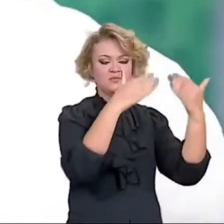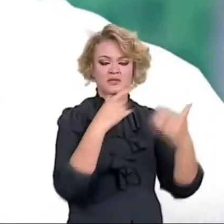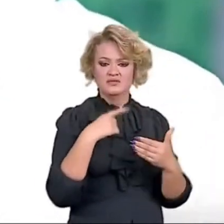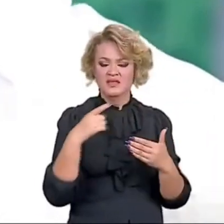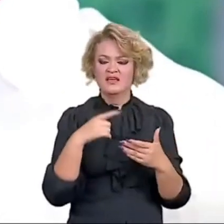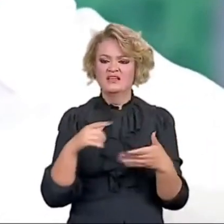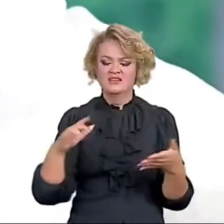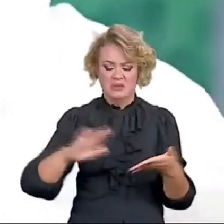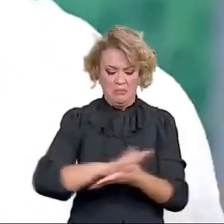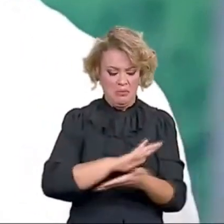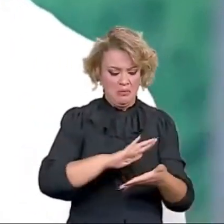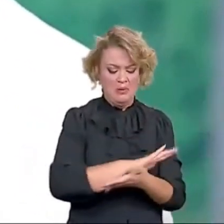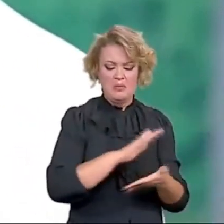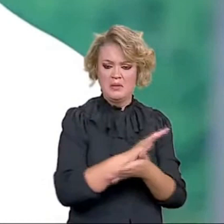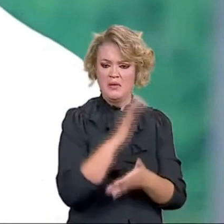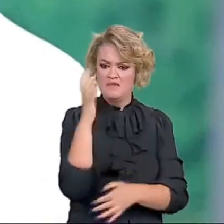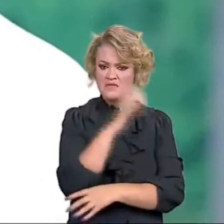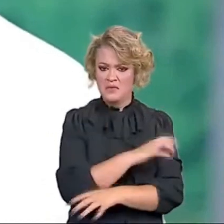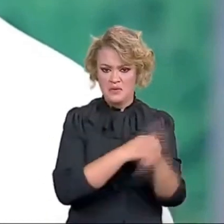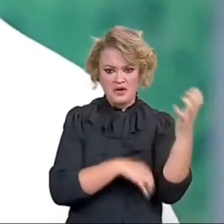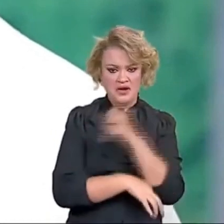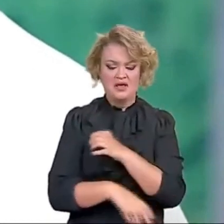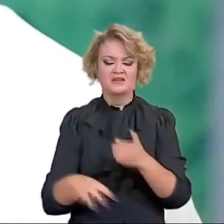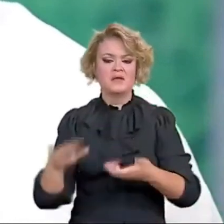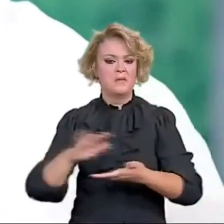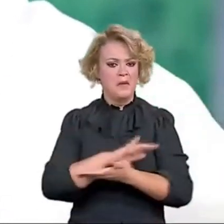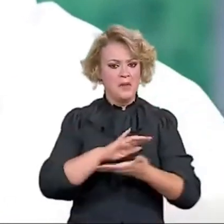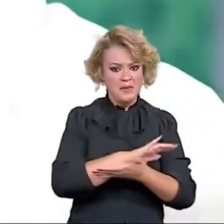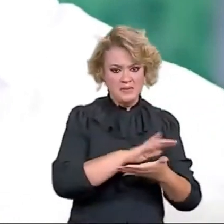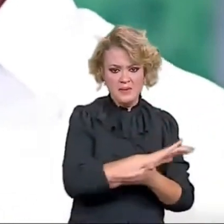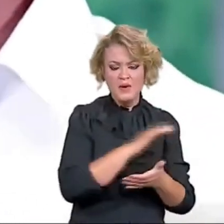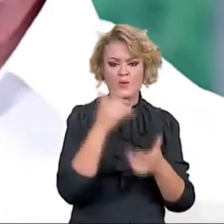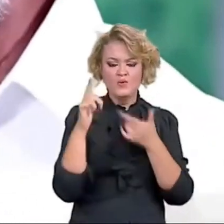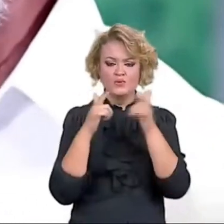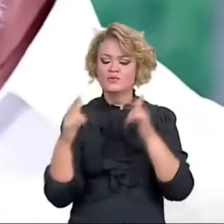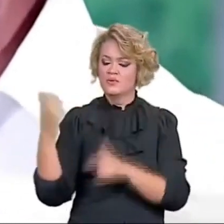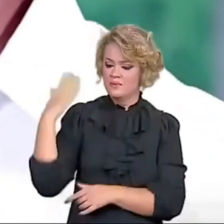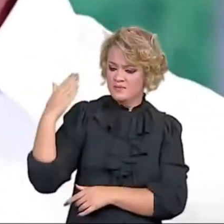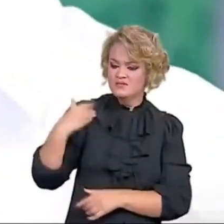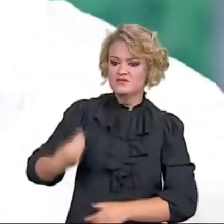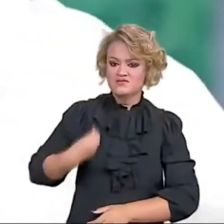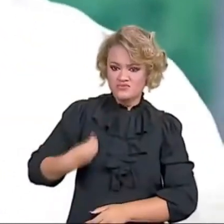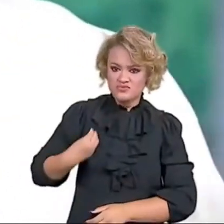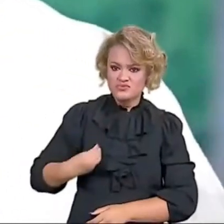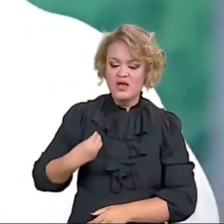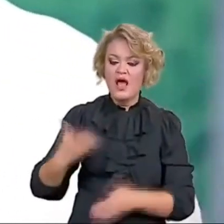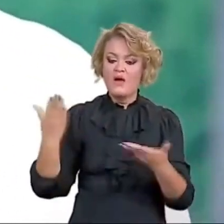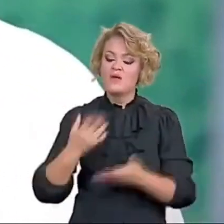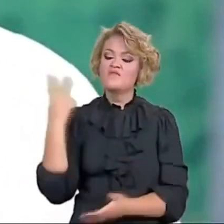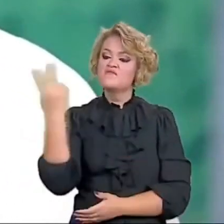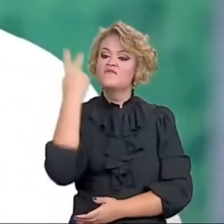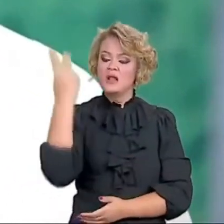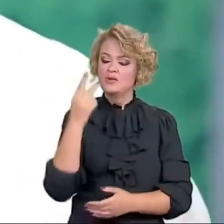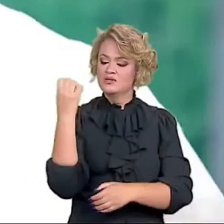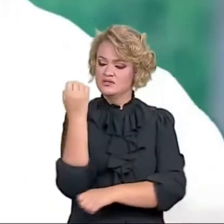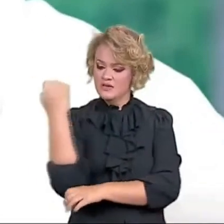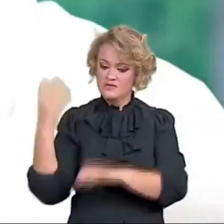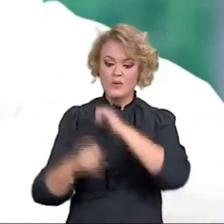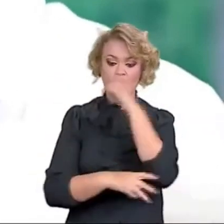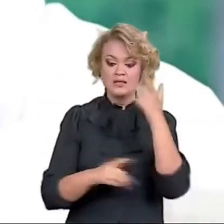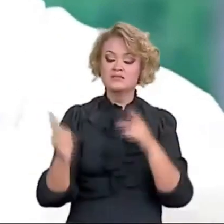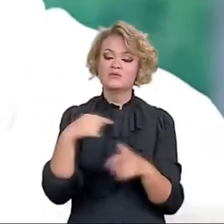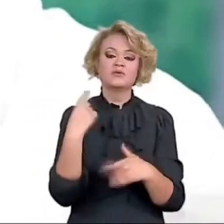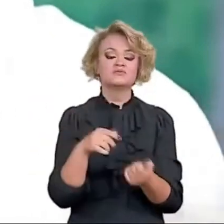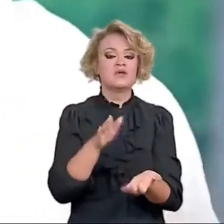floresta, que já destruiu aquilo que eles tinham, sabe, no passado, valorizam a floresta, nós precisamos, então,